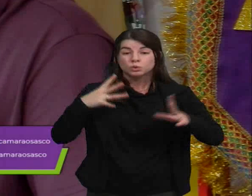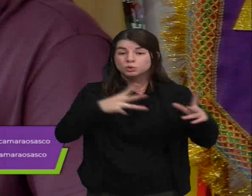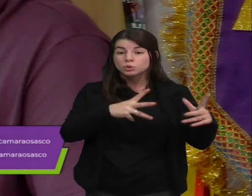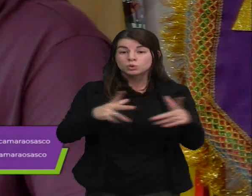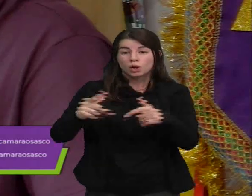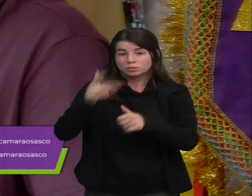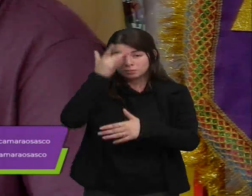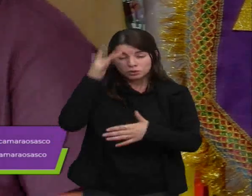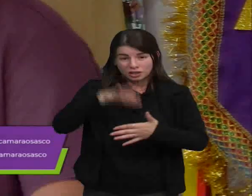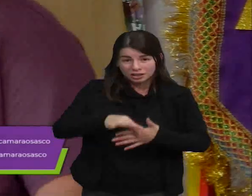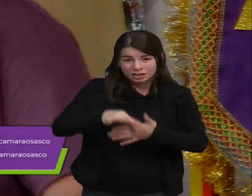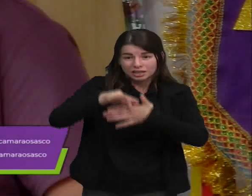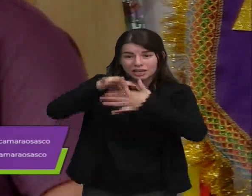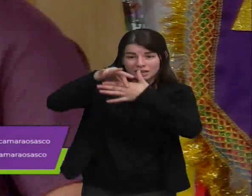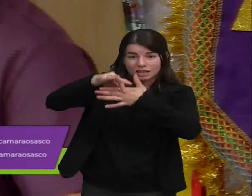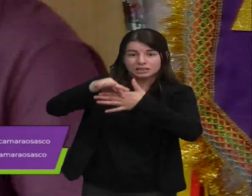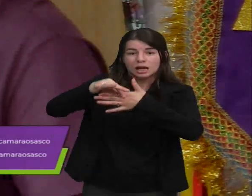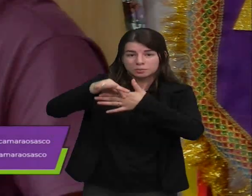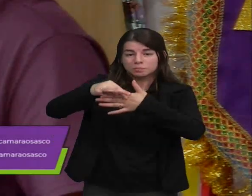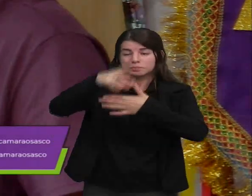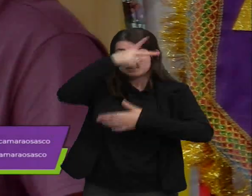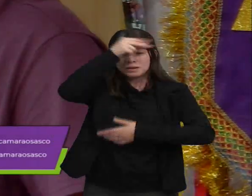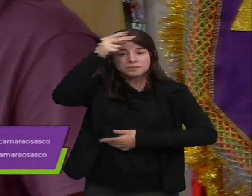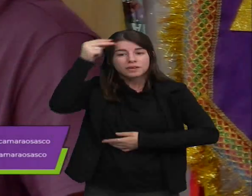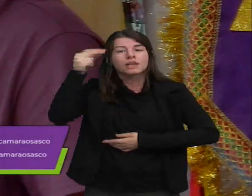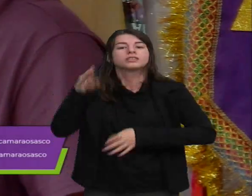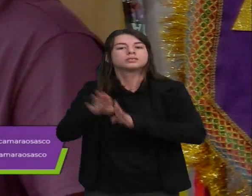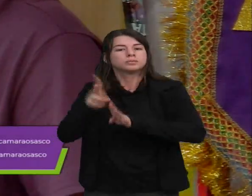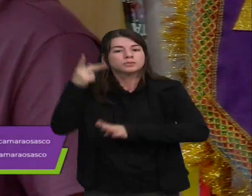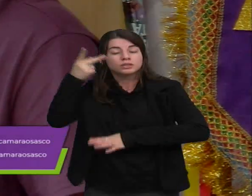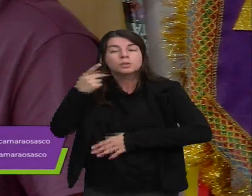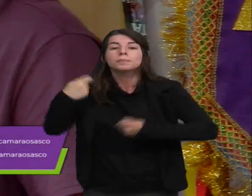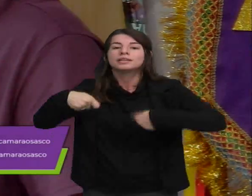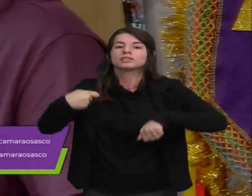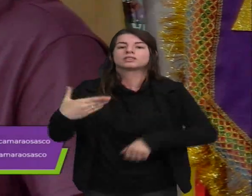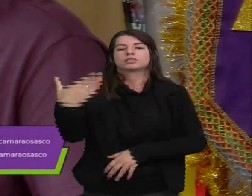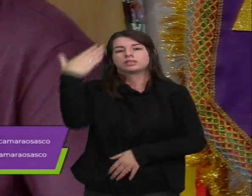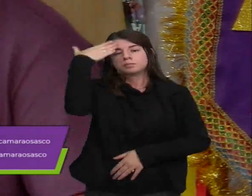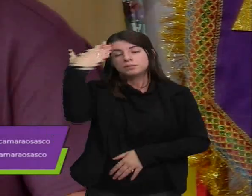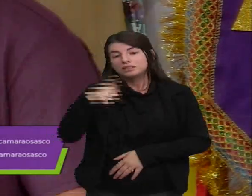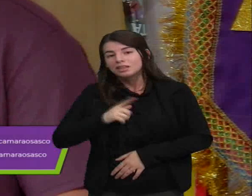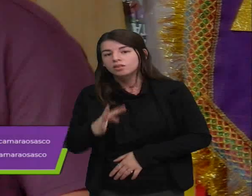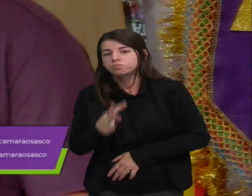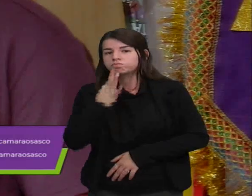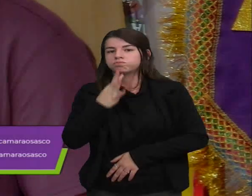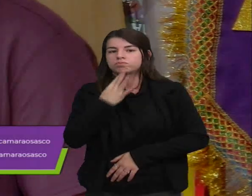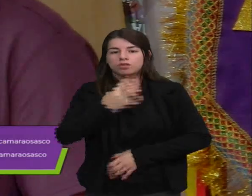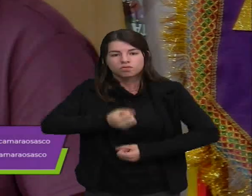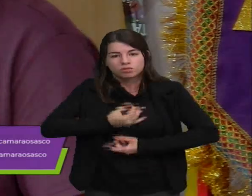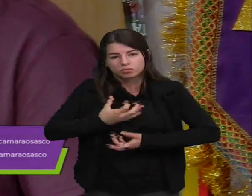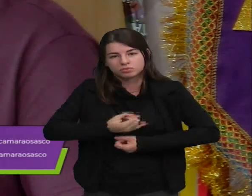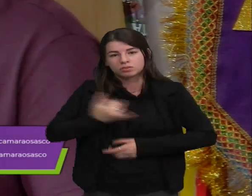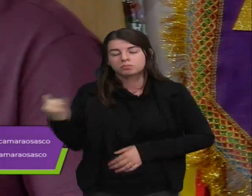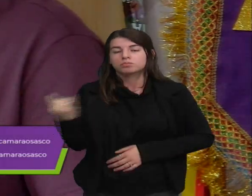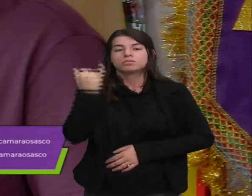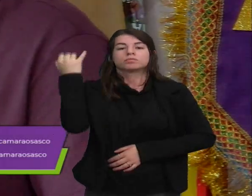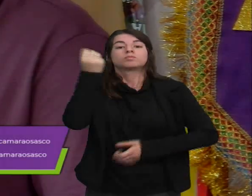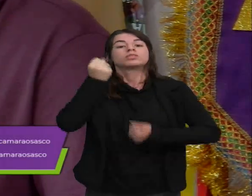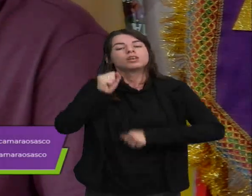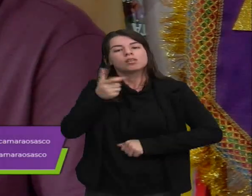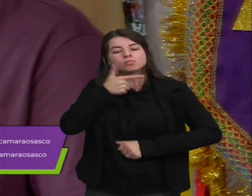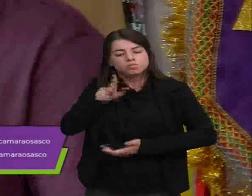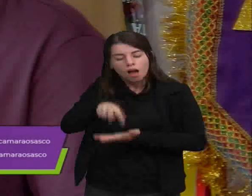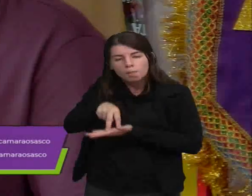os prefeitos os vereadores tomem consciência tenham conhecimento dessas informações para poder se